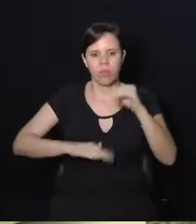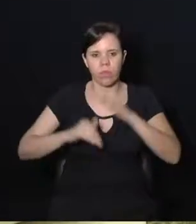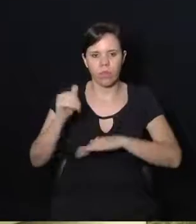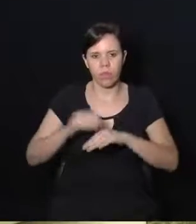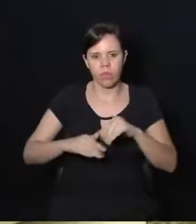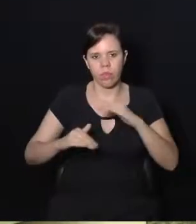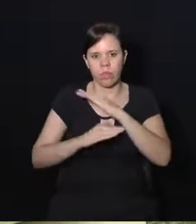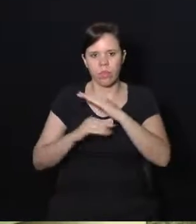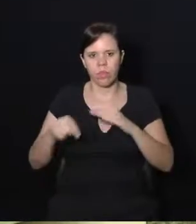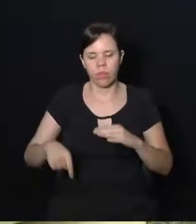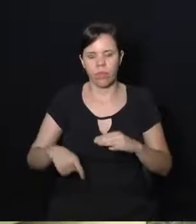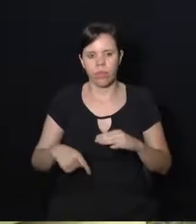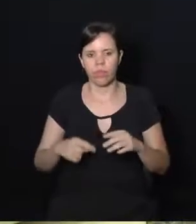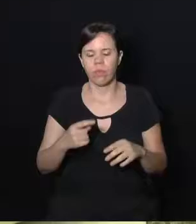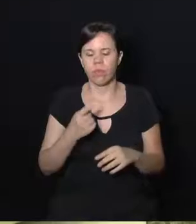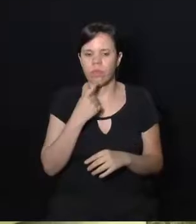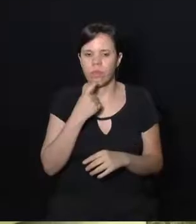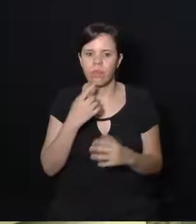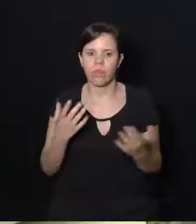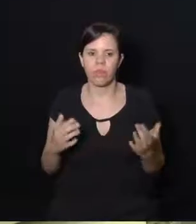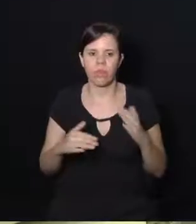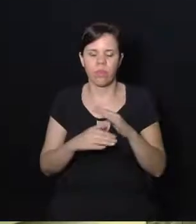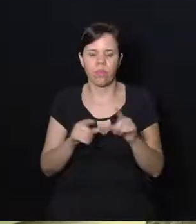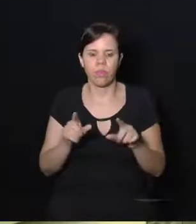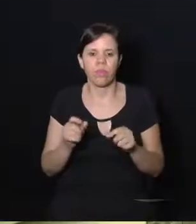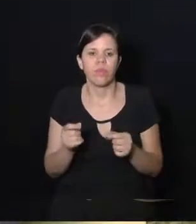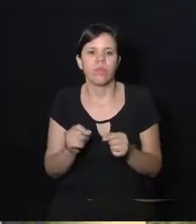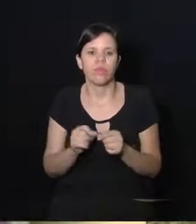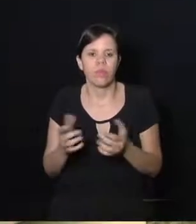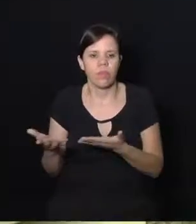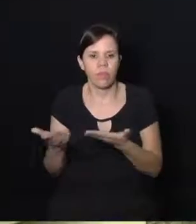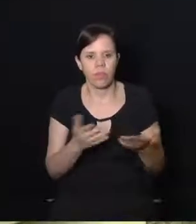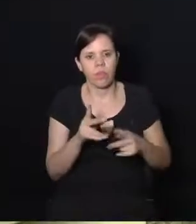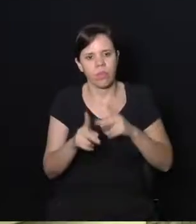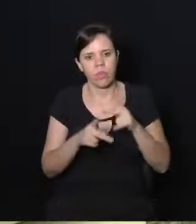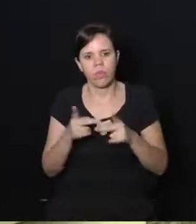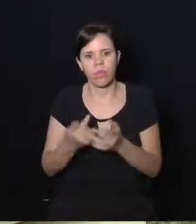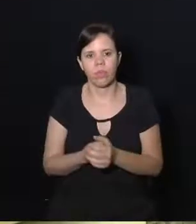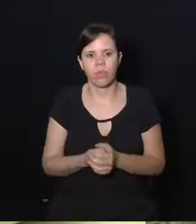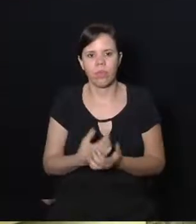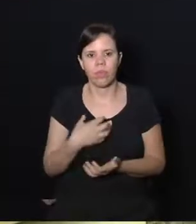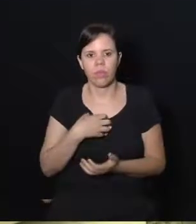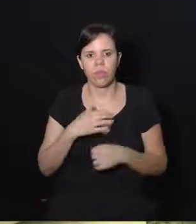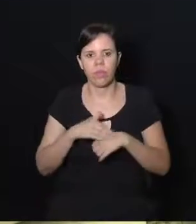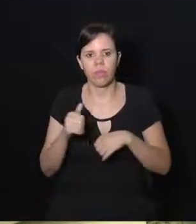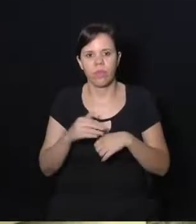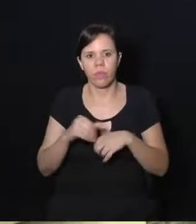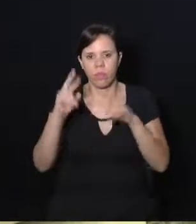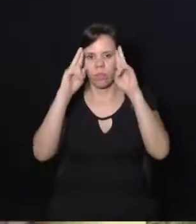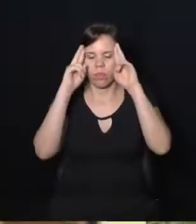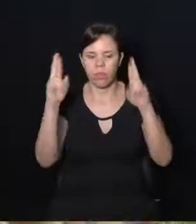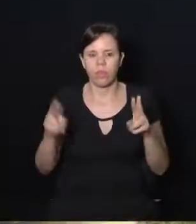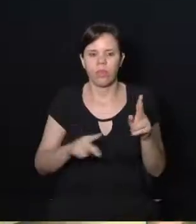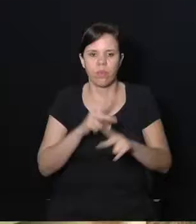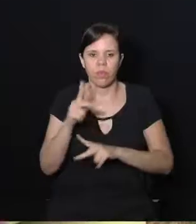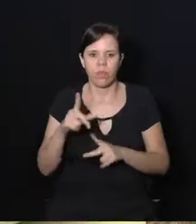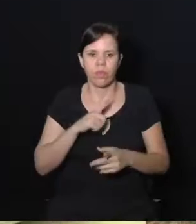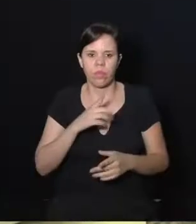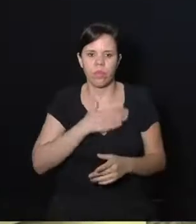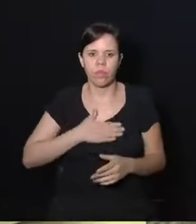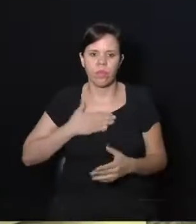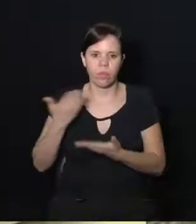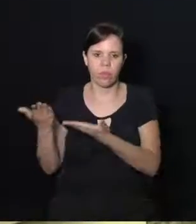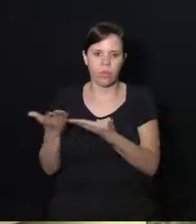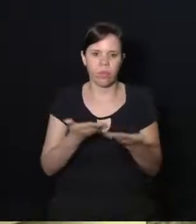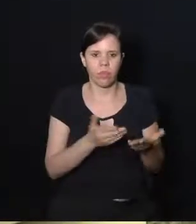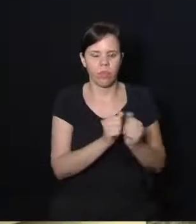dessa casa, da Câmara Municipal de Campinas, que têm acolhido as pessoas de uma maneira tão carinhosa, que as pessoas têm tido o prazer de